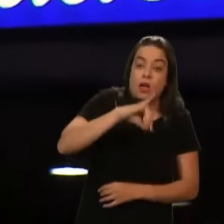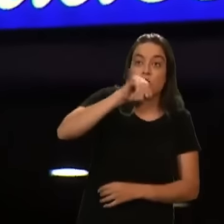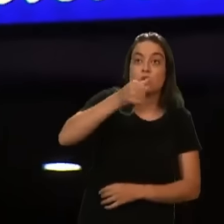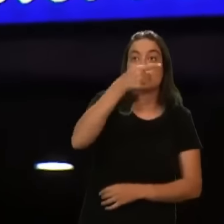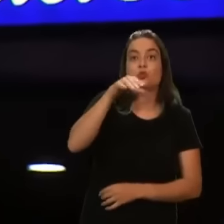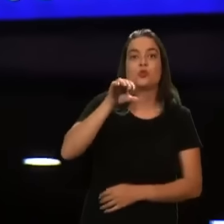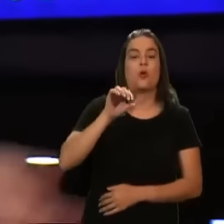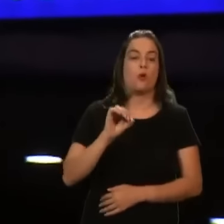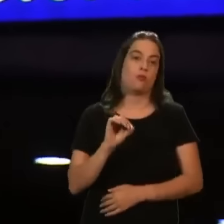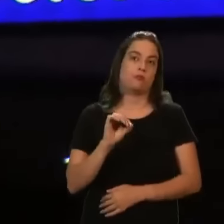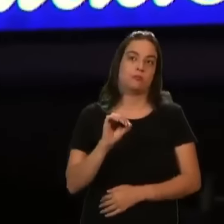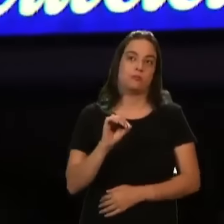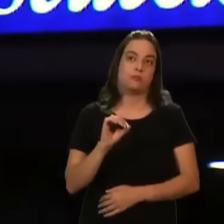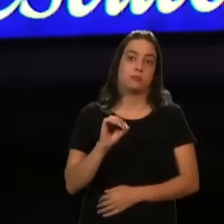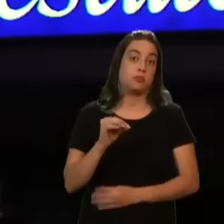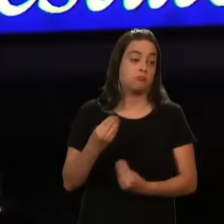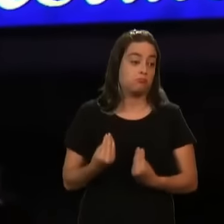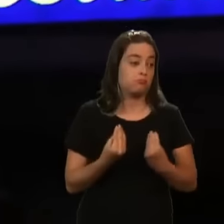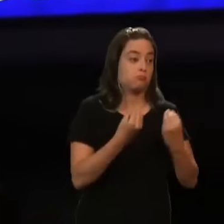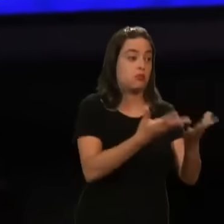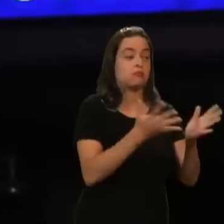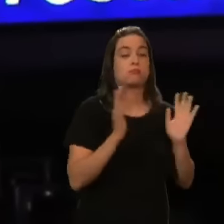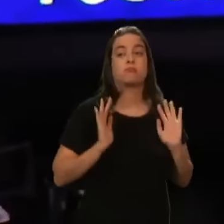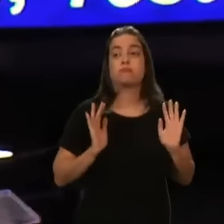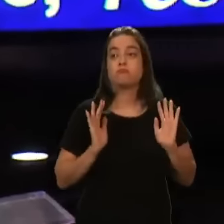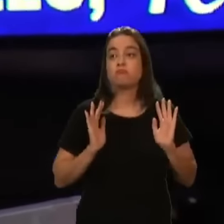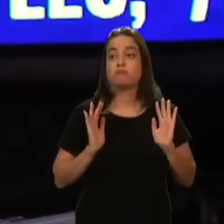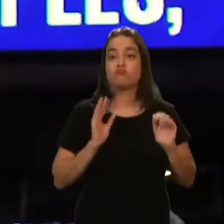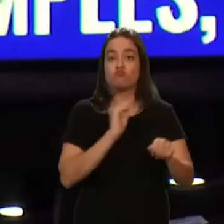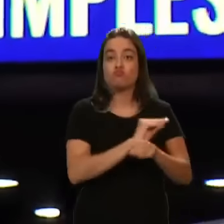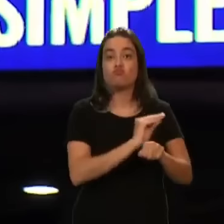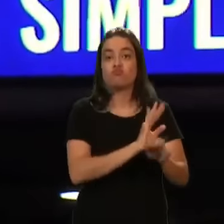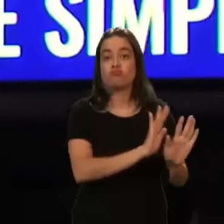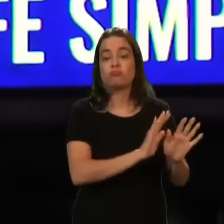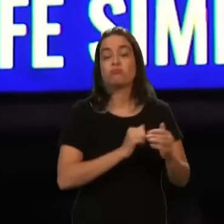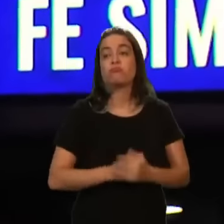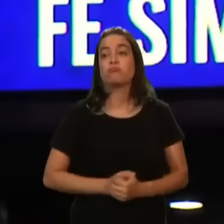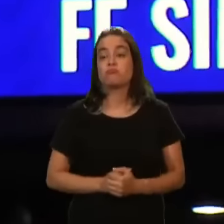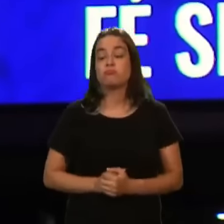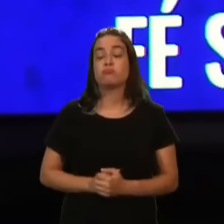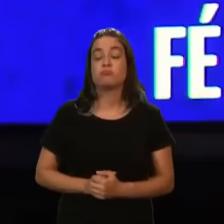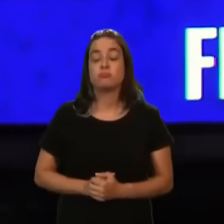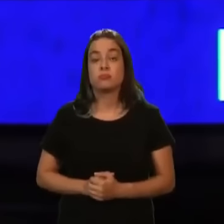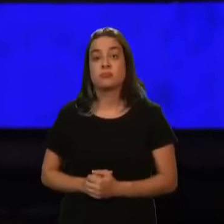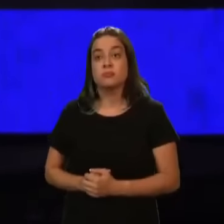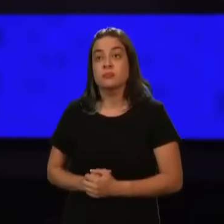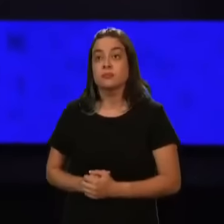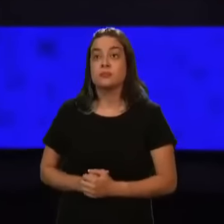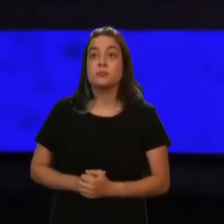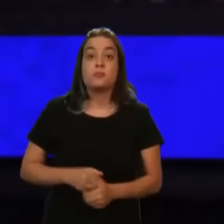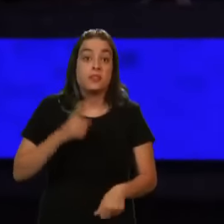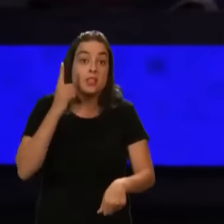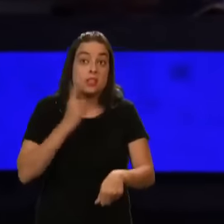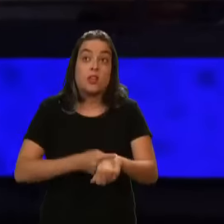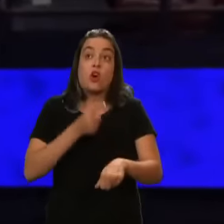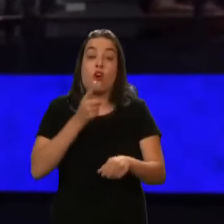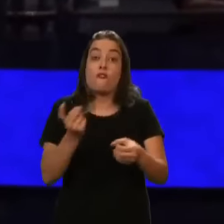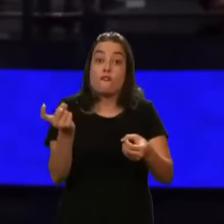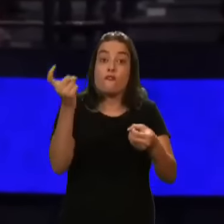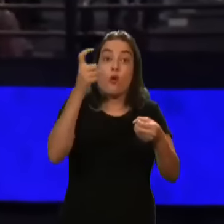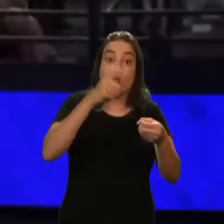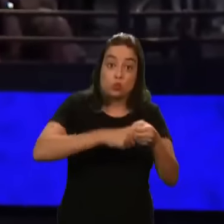filho. Eles entregaram o filho. Quando voltou, o menino estava tão bem